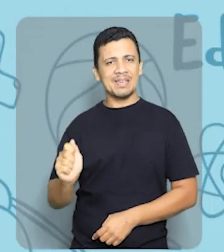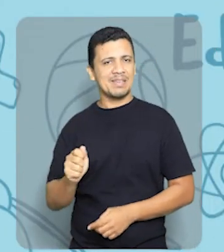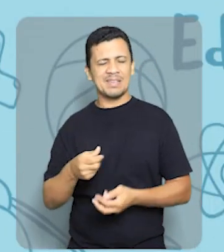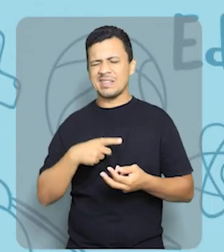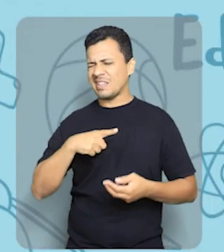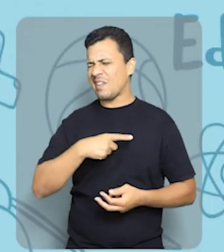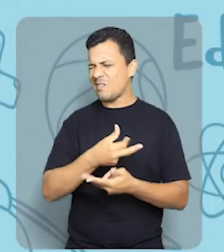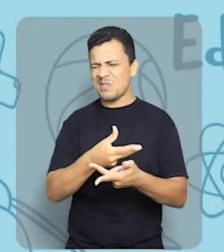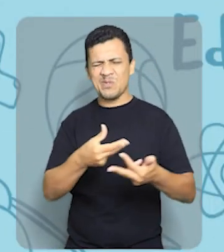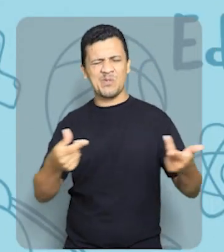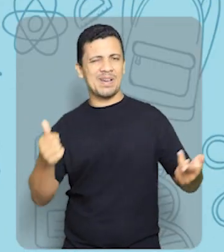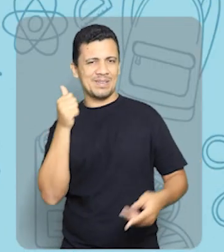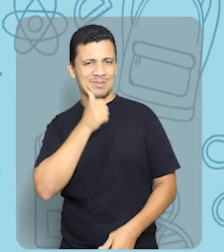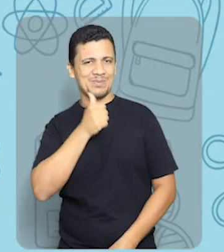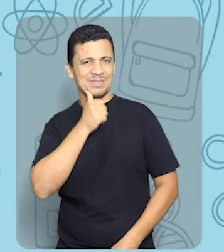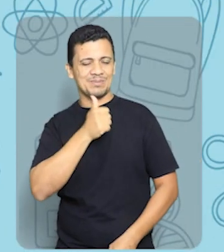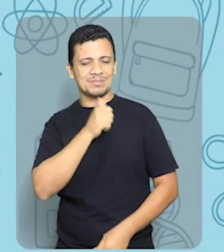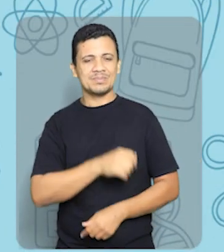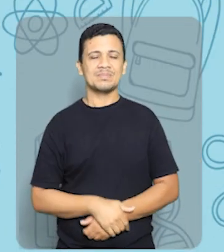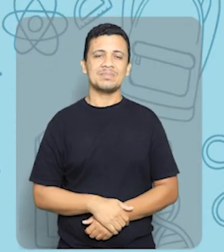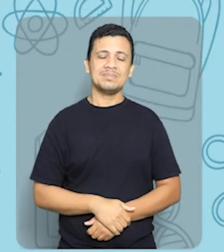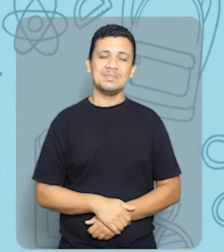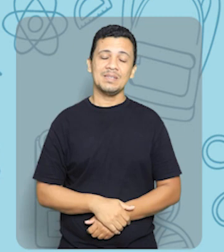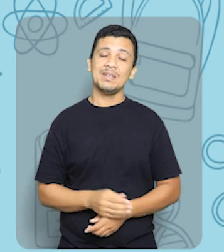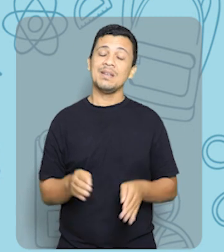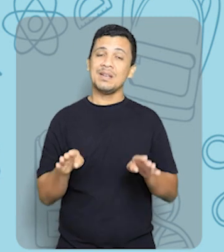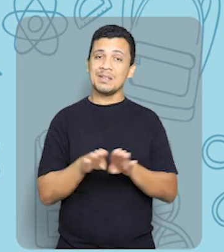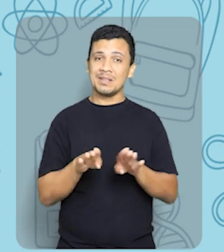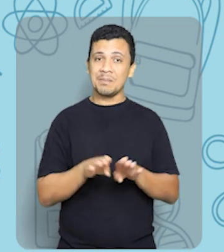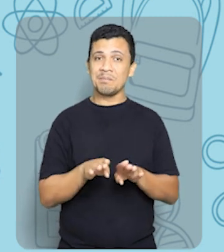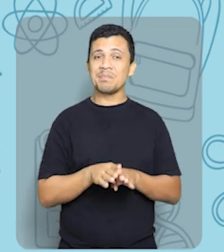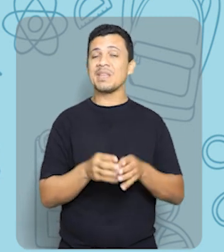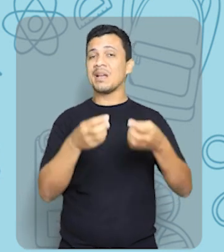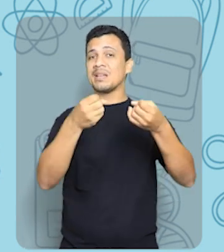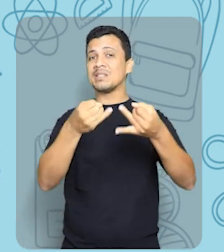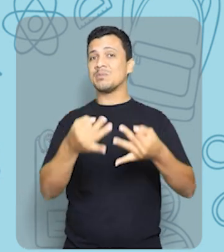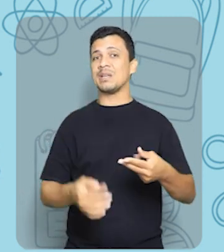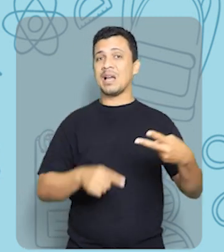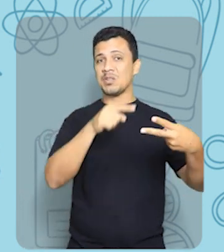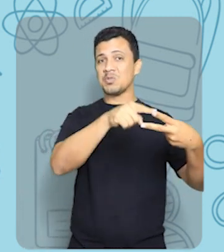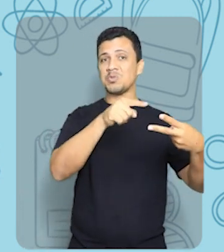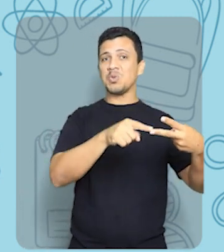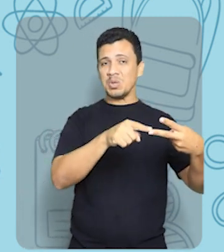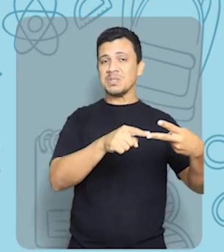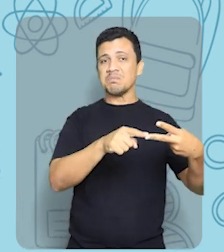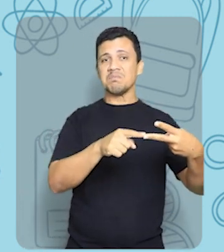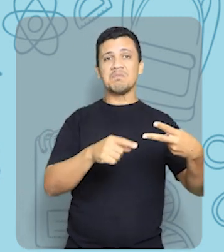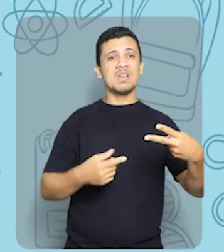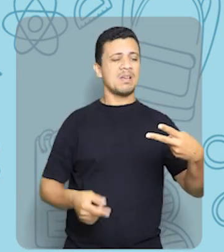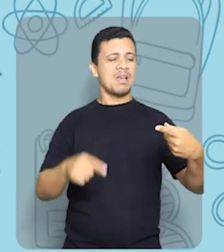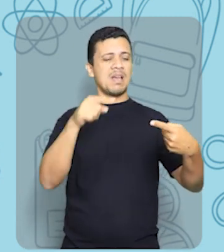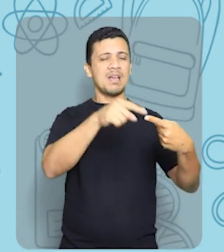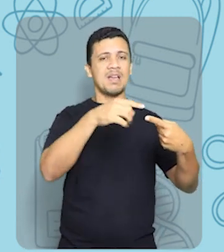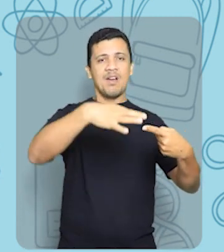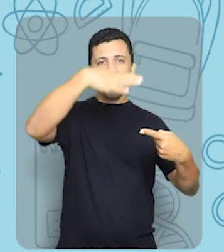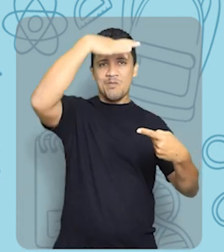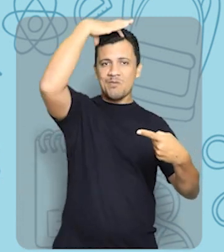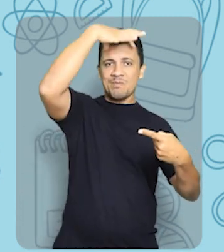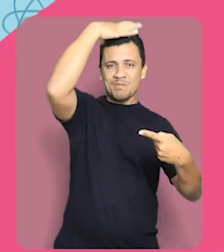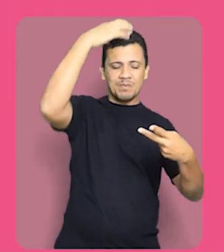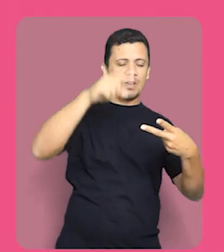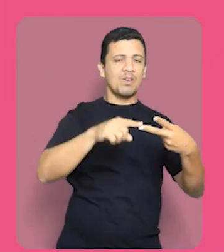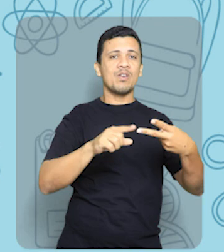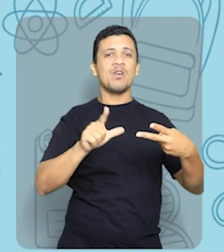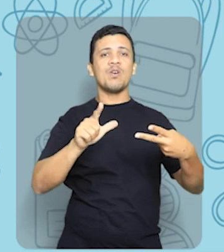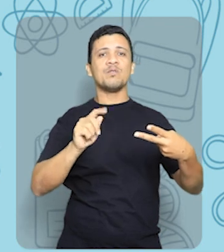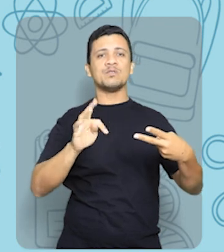outras. E não podemos deixar de falar de dois grandes nomes como Darcy Ribeiro e Florestan